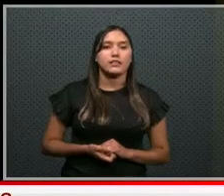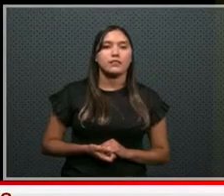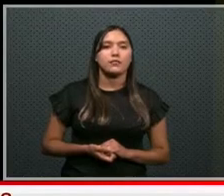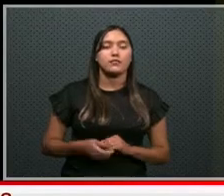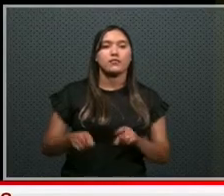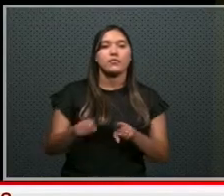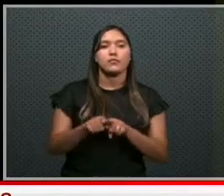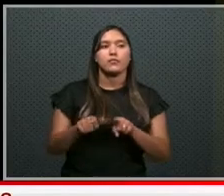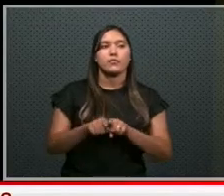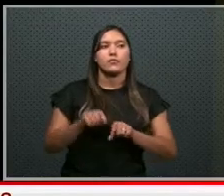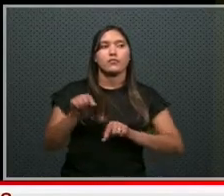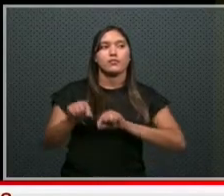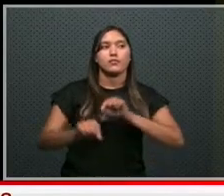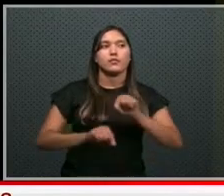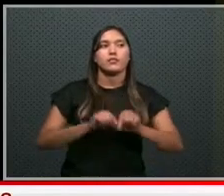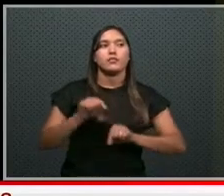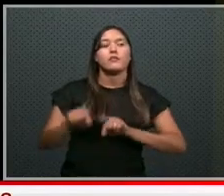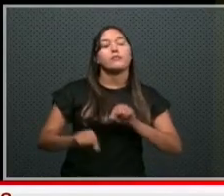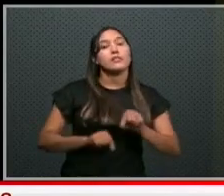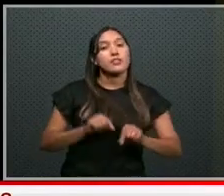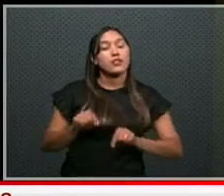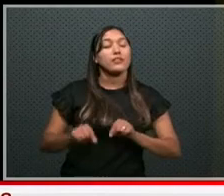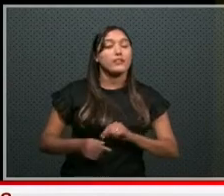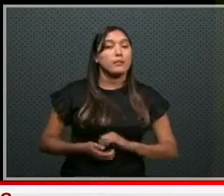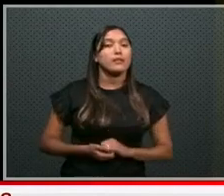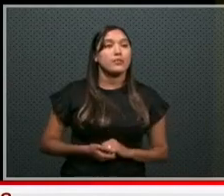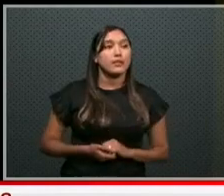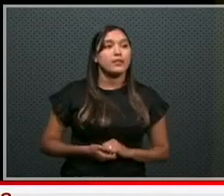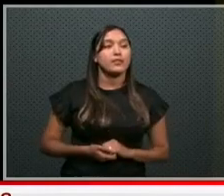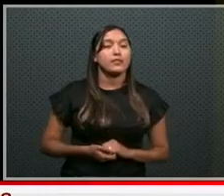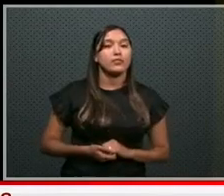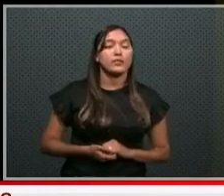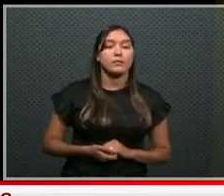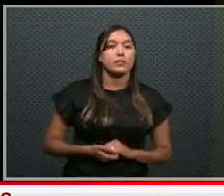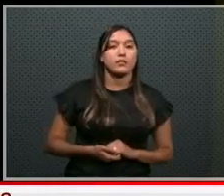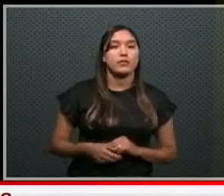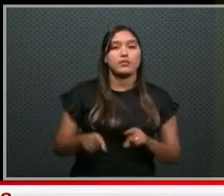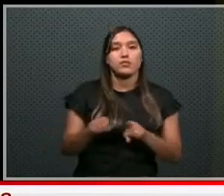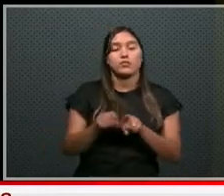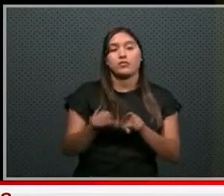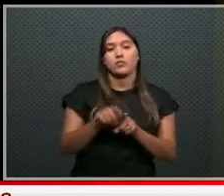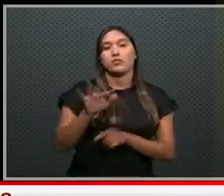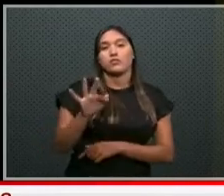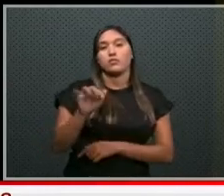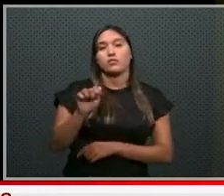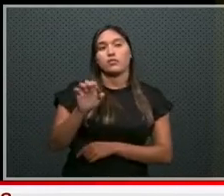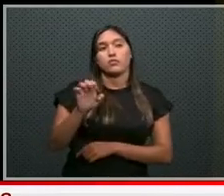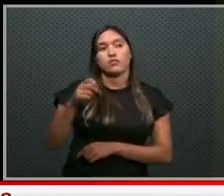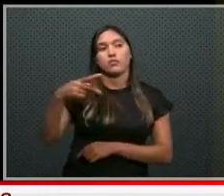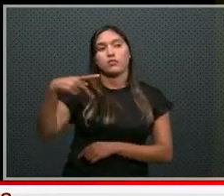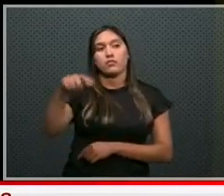Oriental senhor Carlos Xavier presidente da faepa